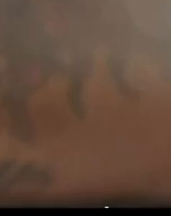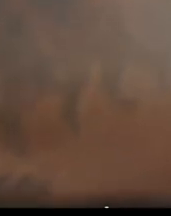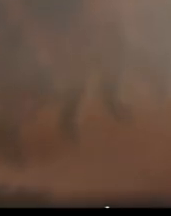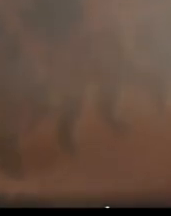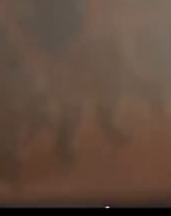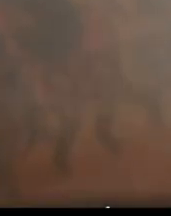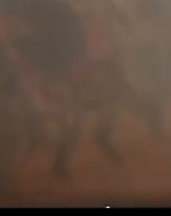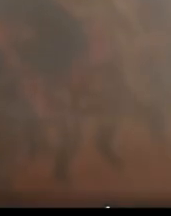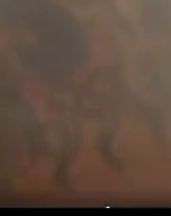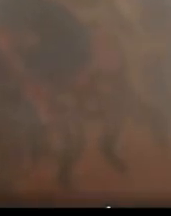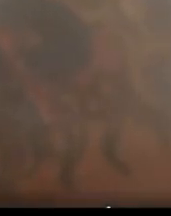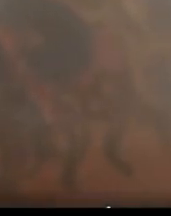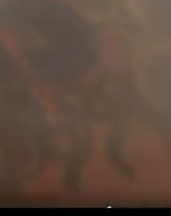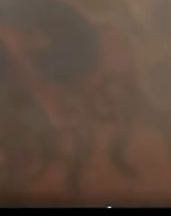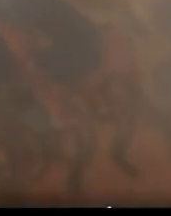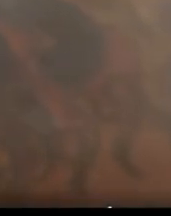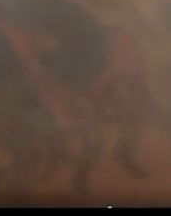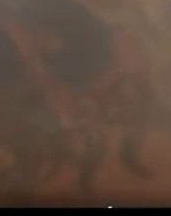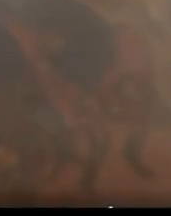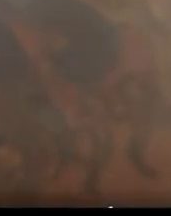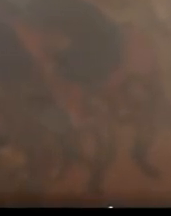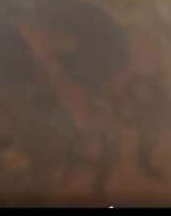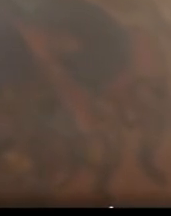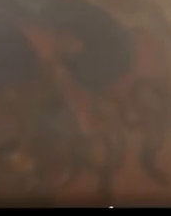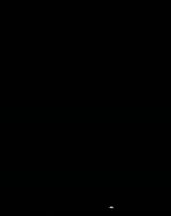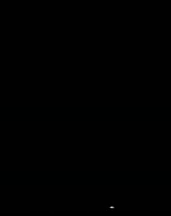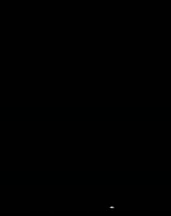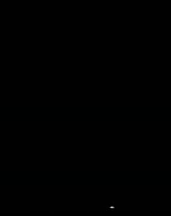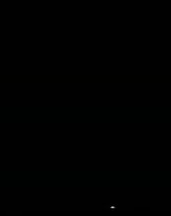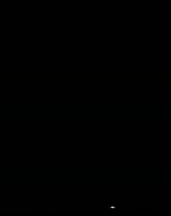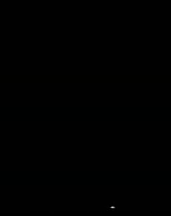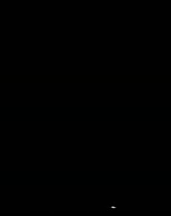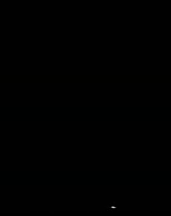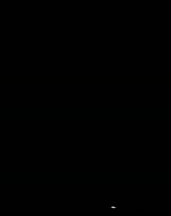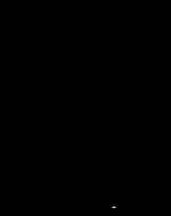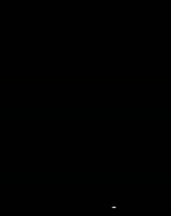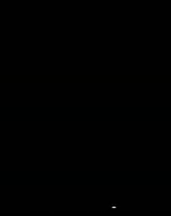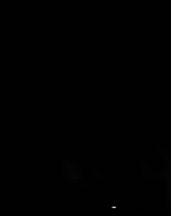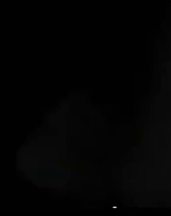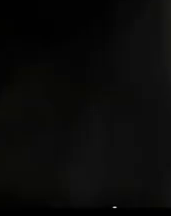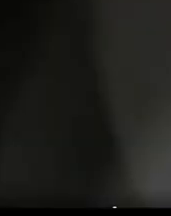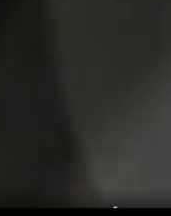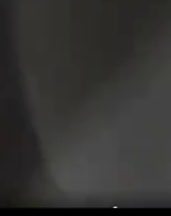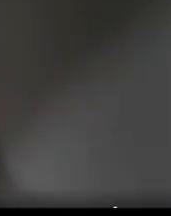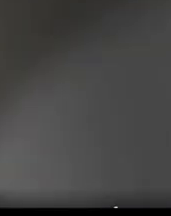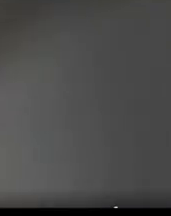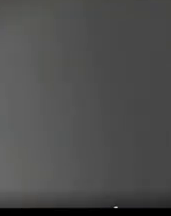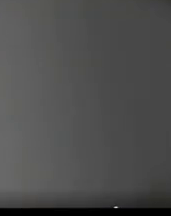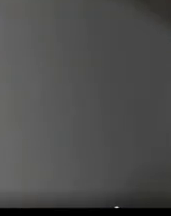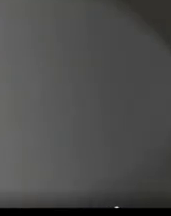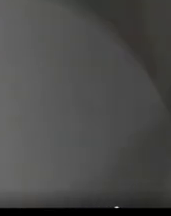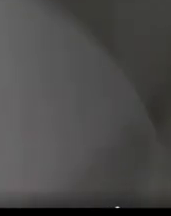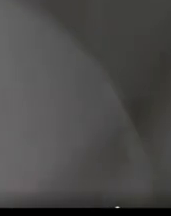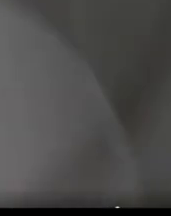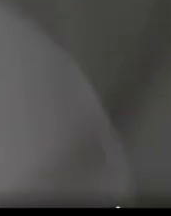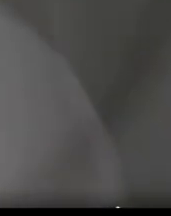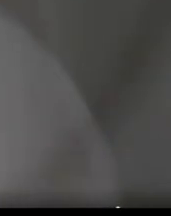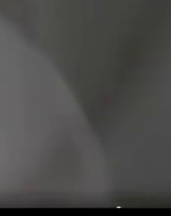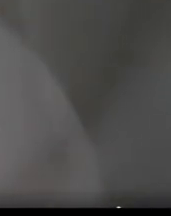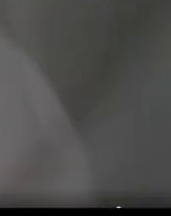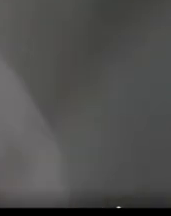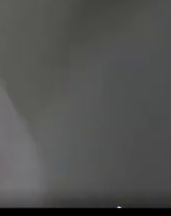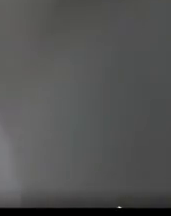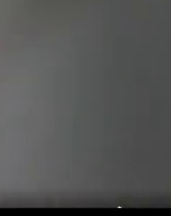A gente tem um pensamento, né, que é o seguinte. A gente nunca pode tratar com diferença ninguém. A gente tem que ser igual a